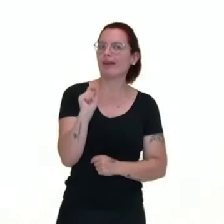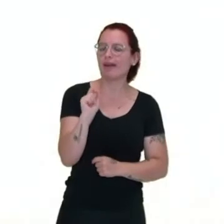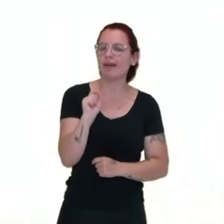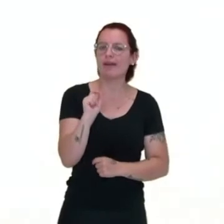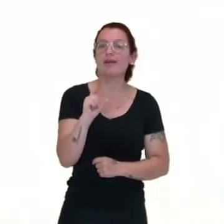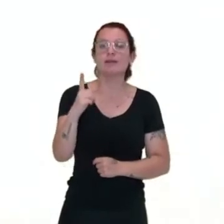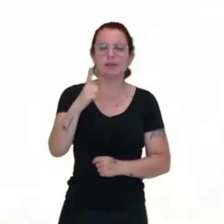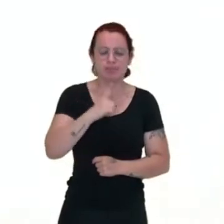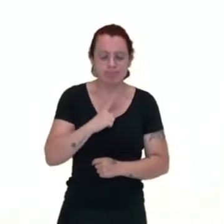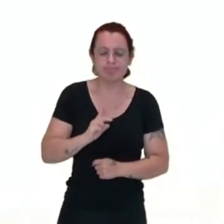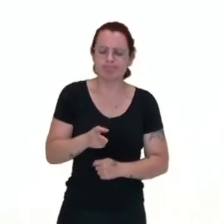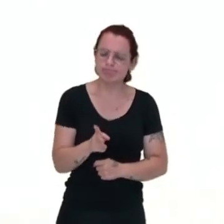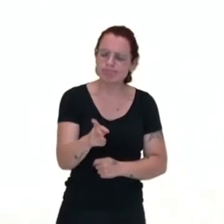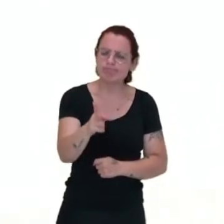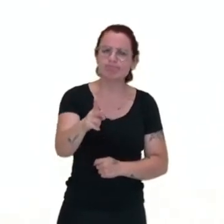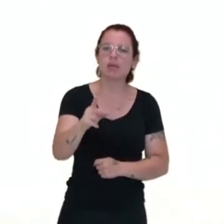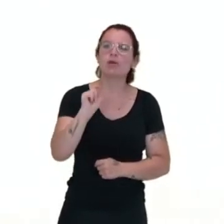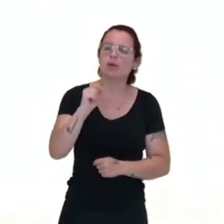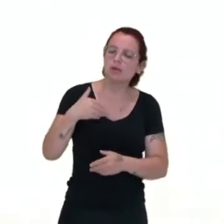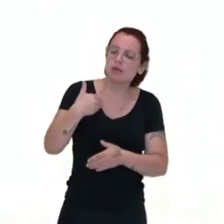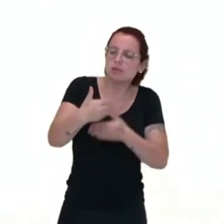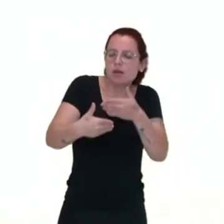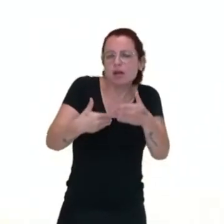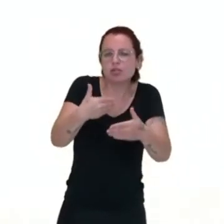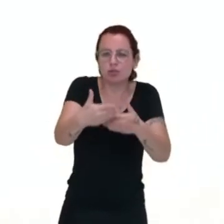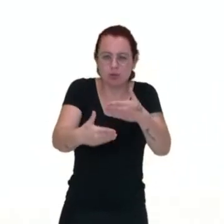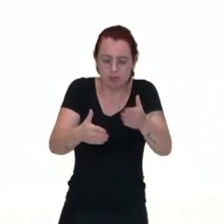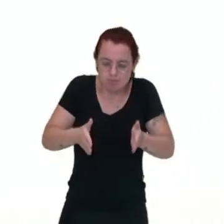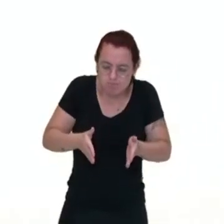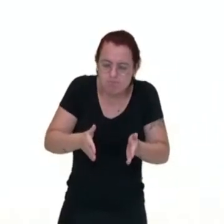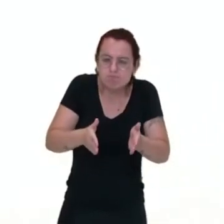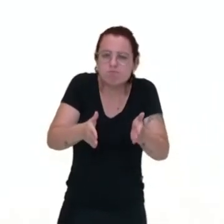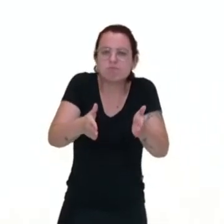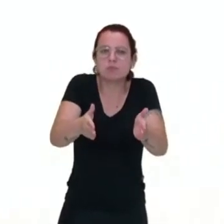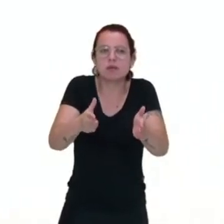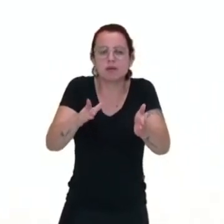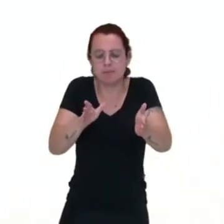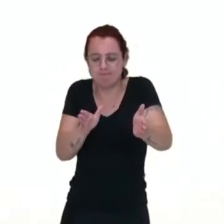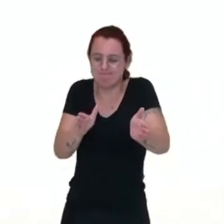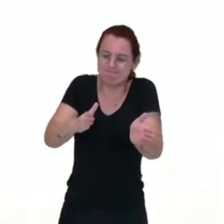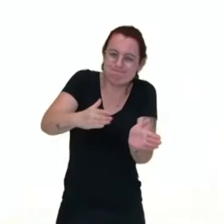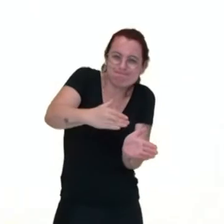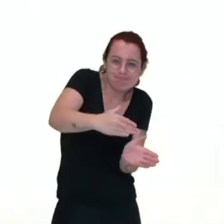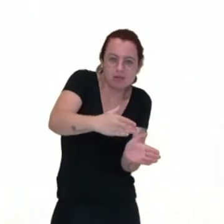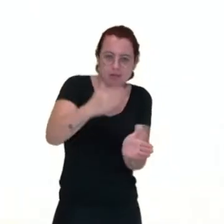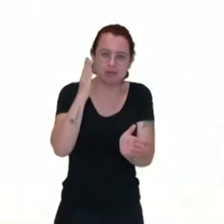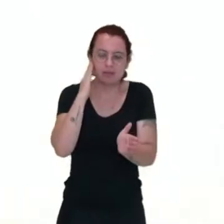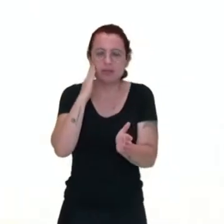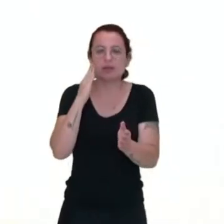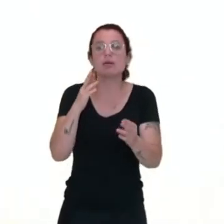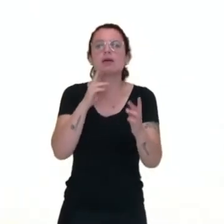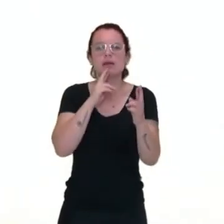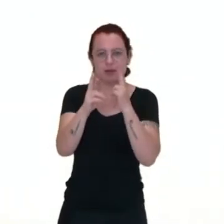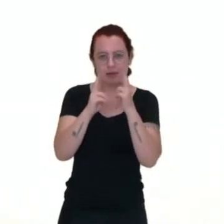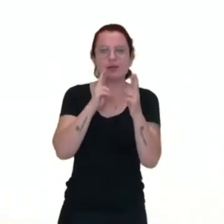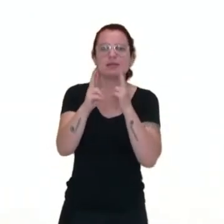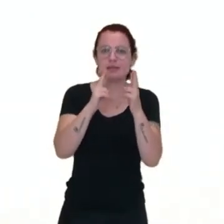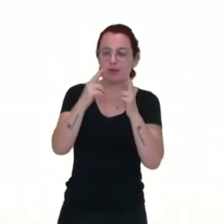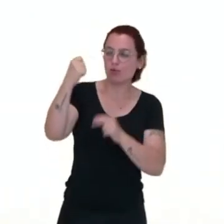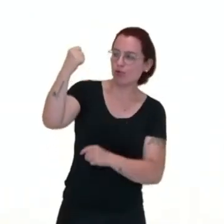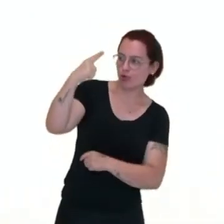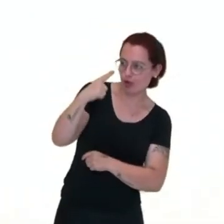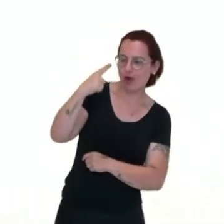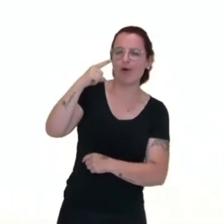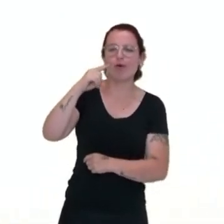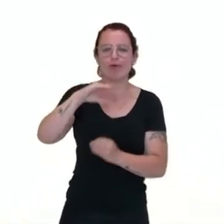se mantém uma trajetória não tão circular assim, né, mas se mantém uma trajetória circular com a relação entre o Sol e a